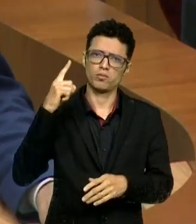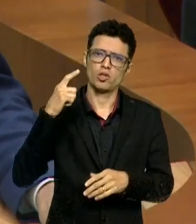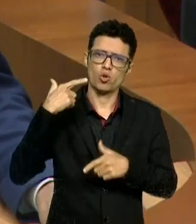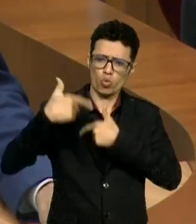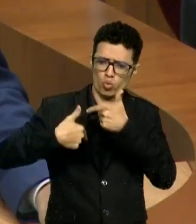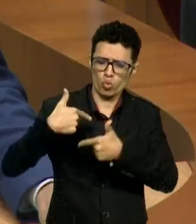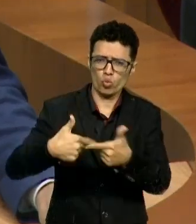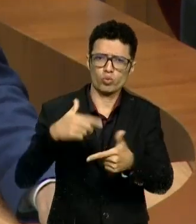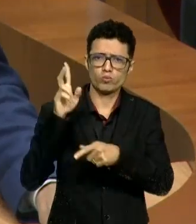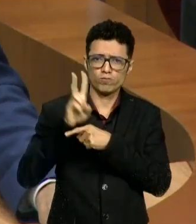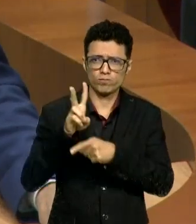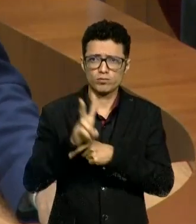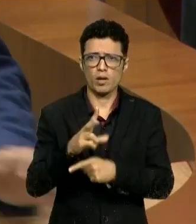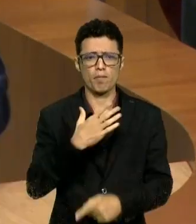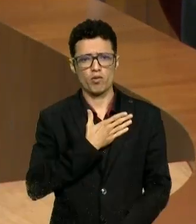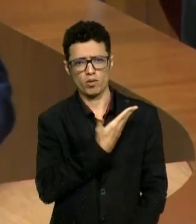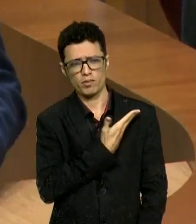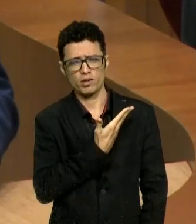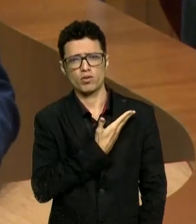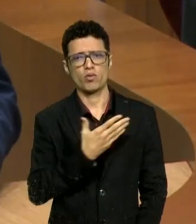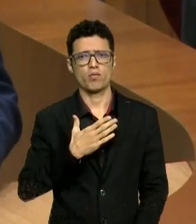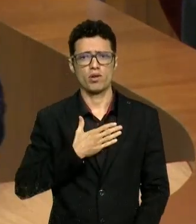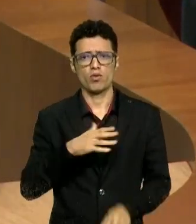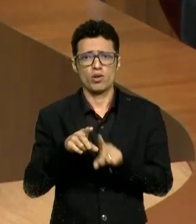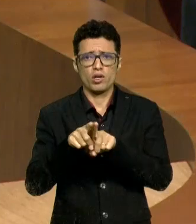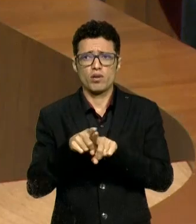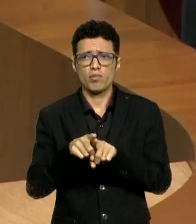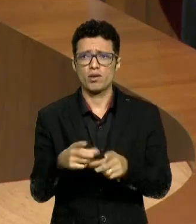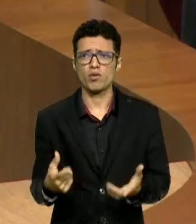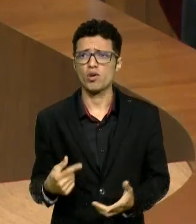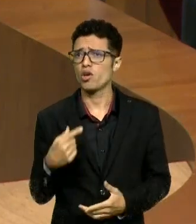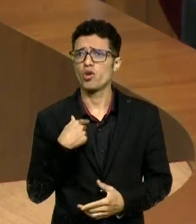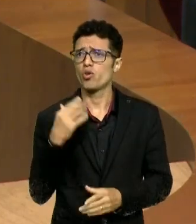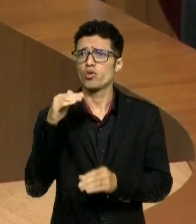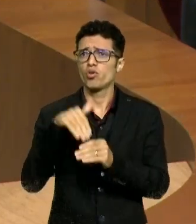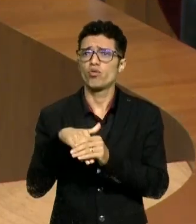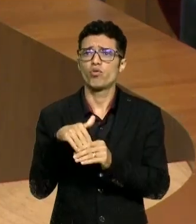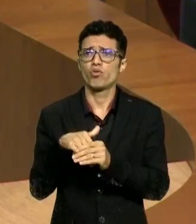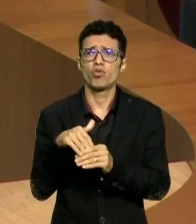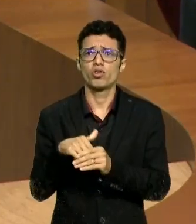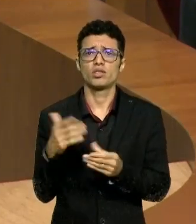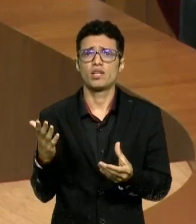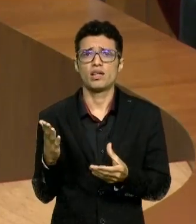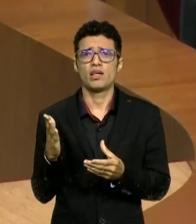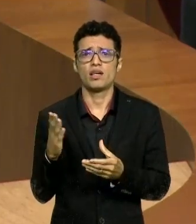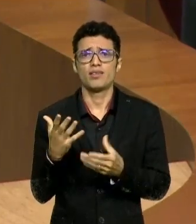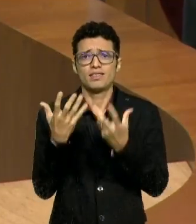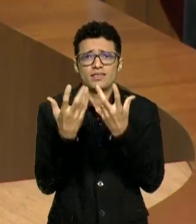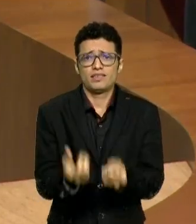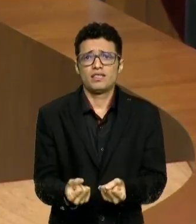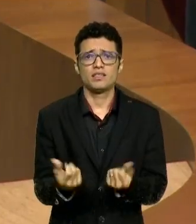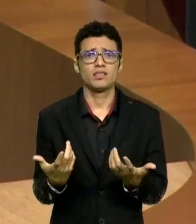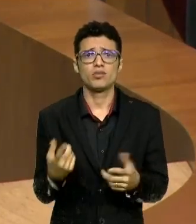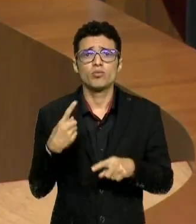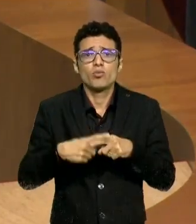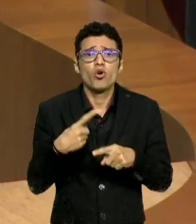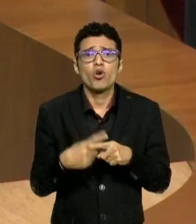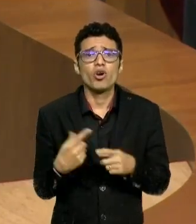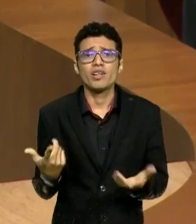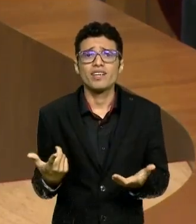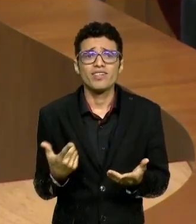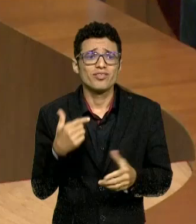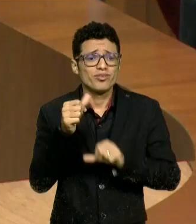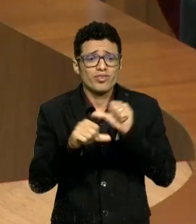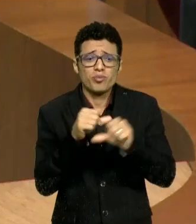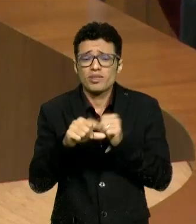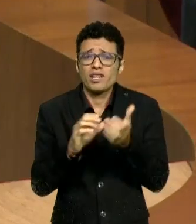meu amigo, meu irmão, mas eu não tenho como votar a favor, porque não vai mudar em nada. A criação de uma secretaria adjunta, o